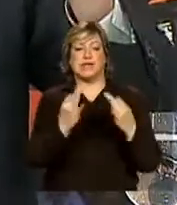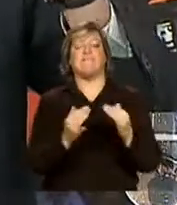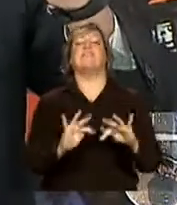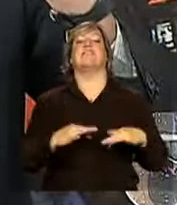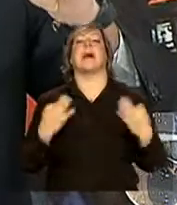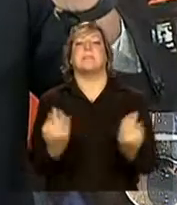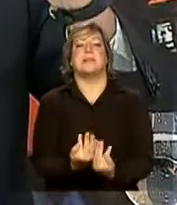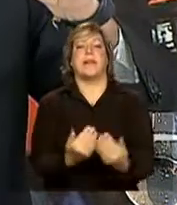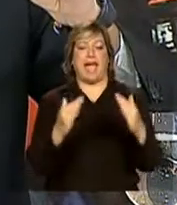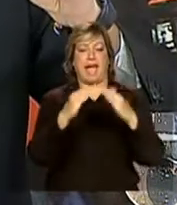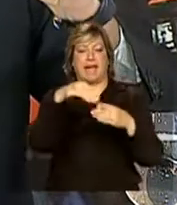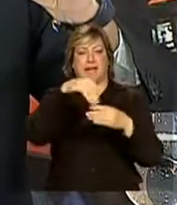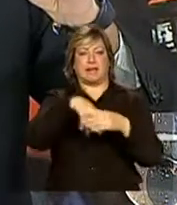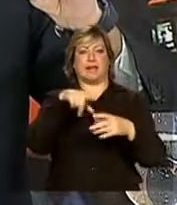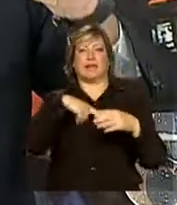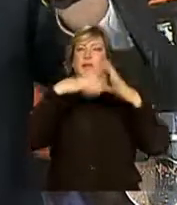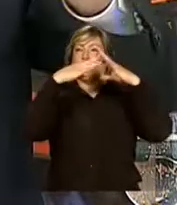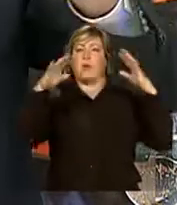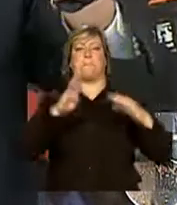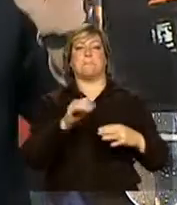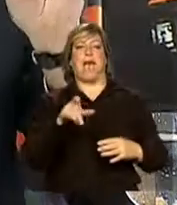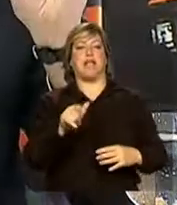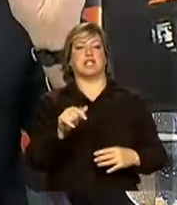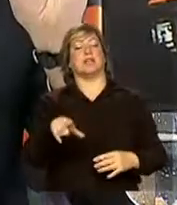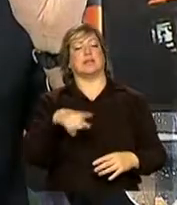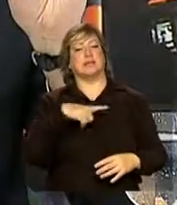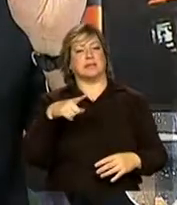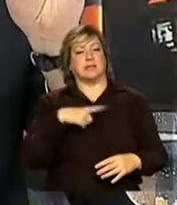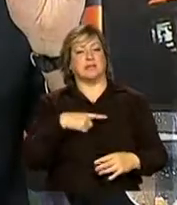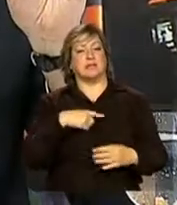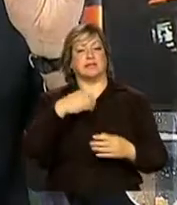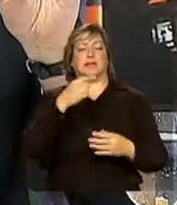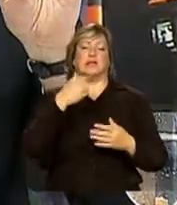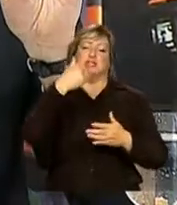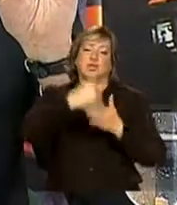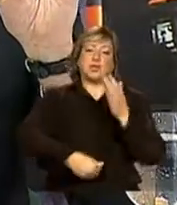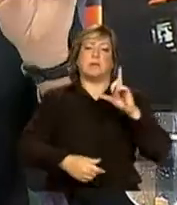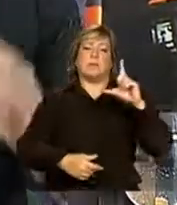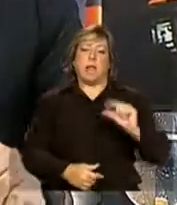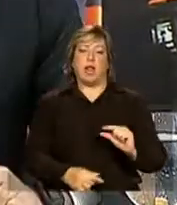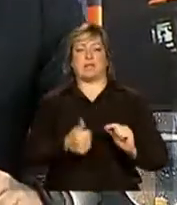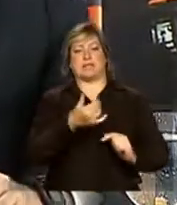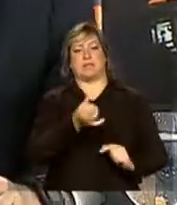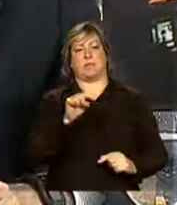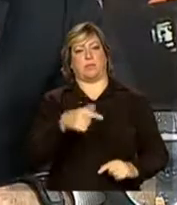então, portanto, é ligado numa rede de baixa tensão, terá esse impacto na faixa de 16.2%.